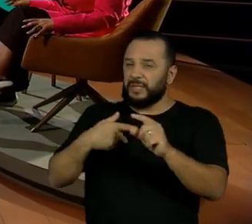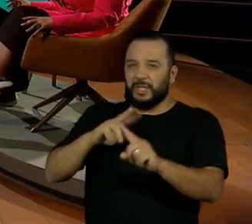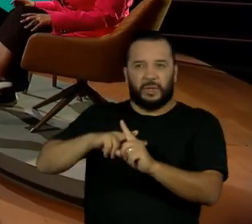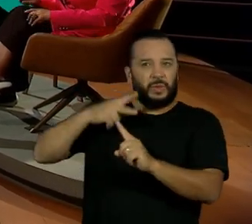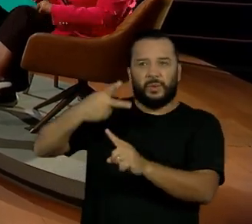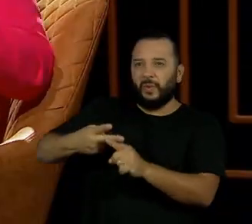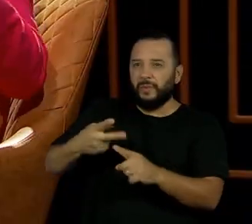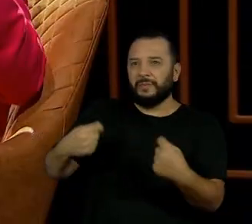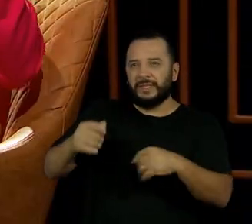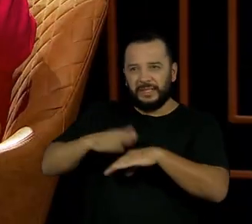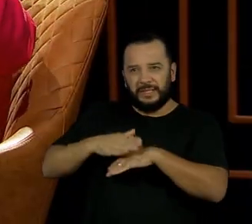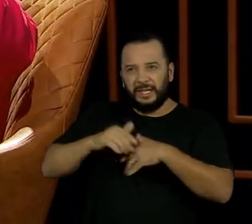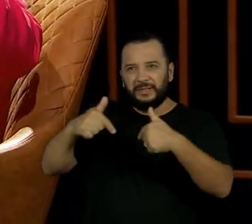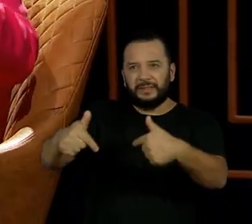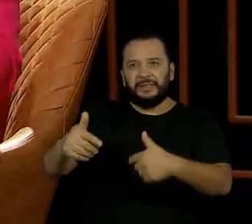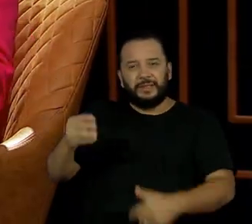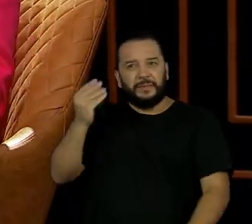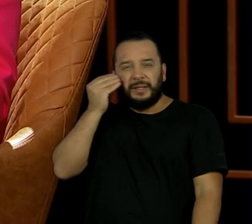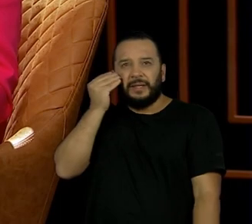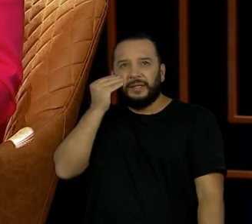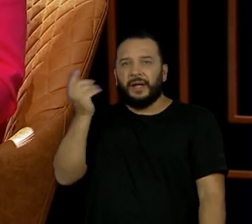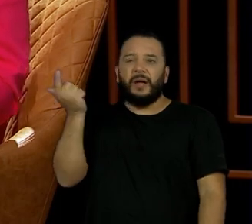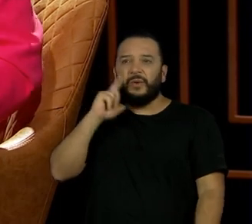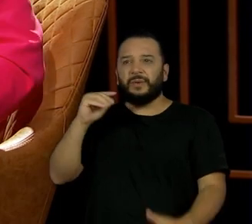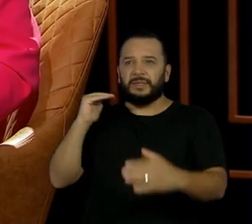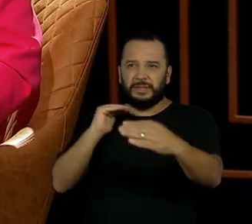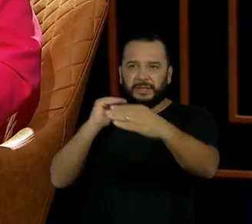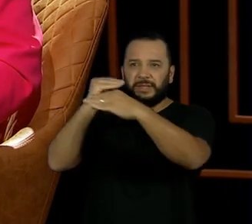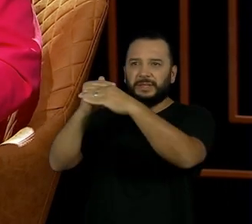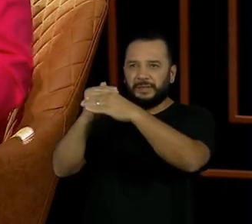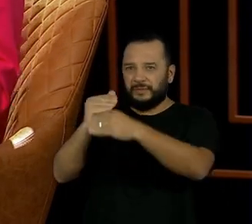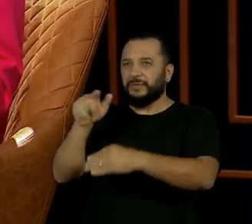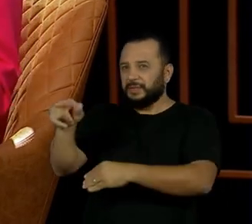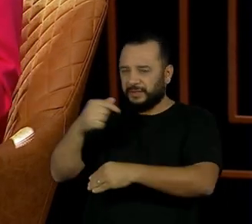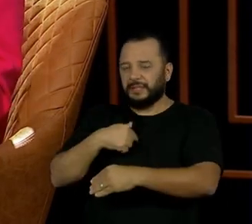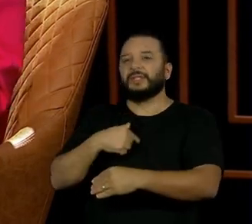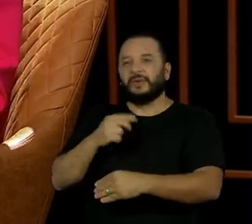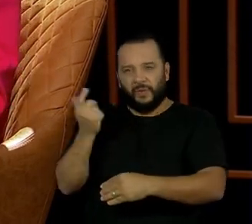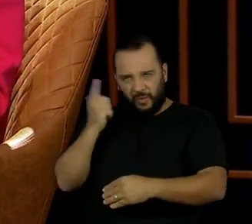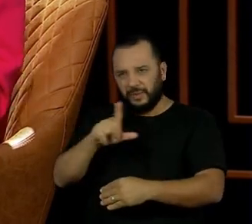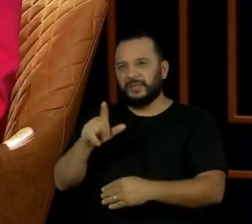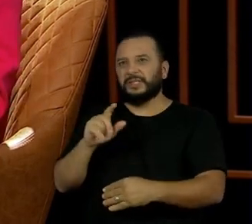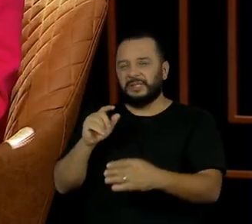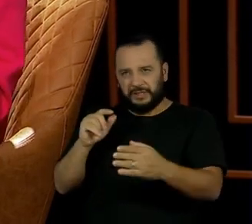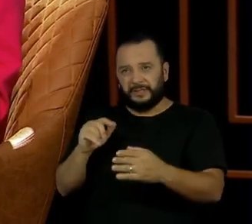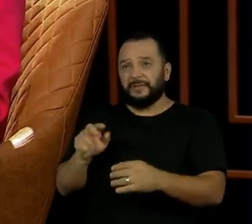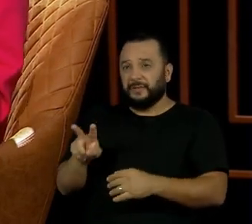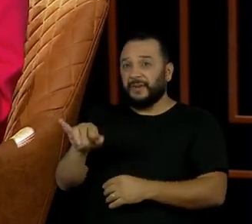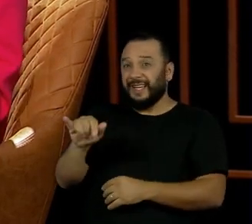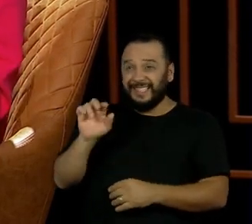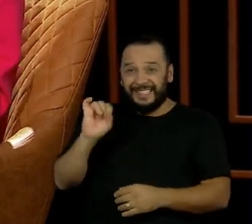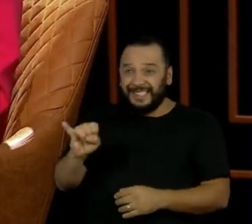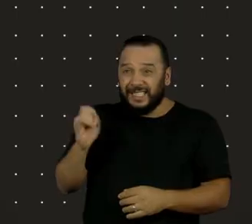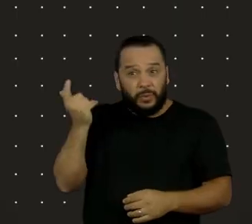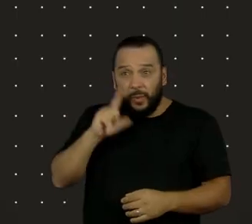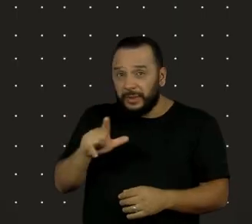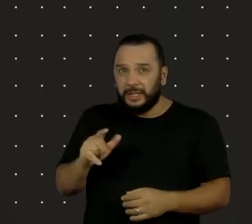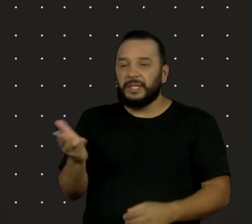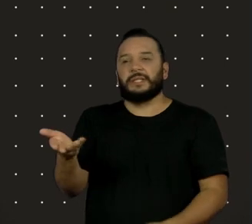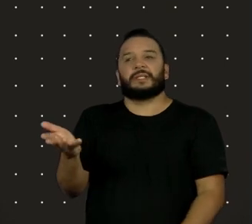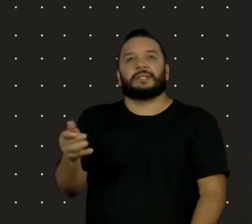três vezes mais para tentar chegar lá e você vai chegar e tinha uma coisa também assim ai de você não chegar